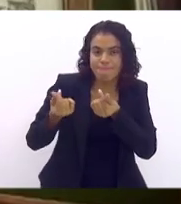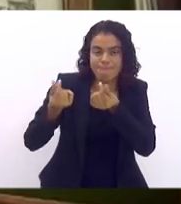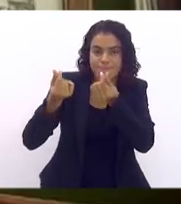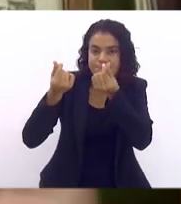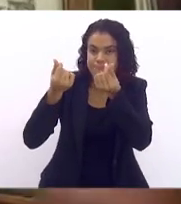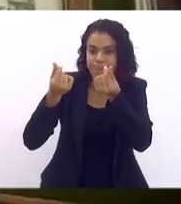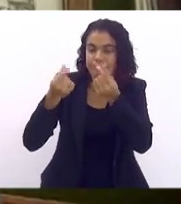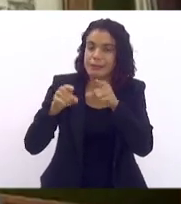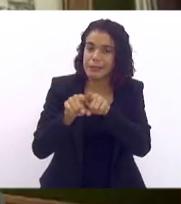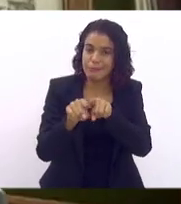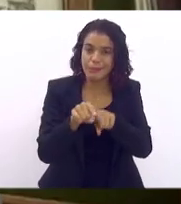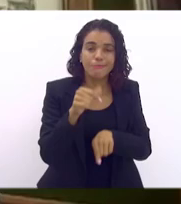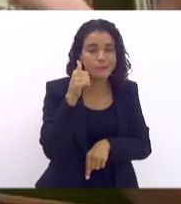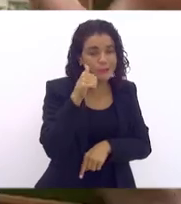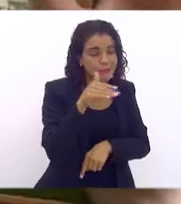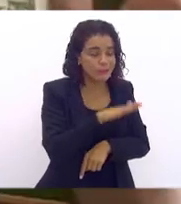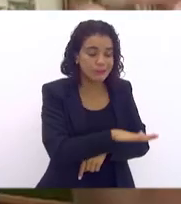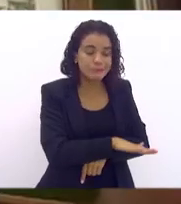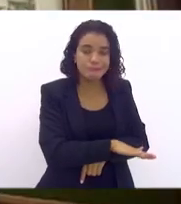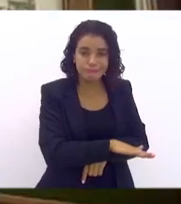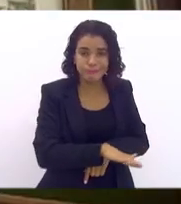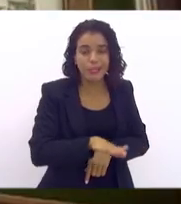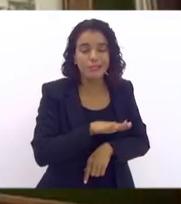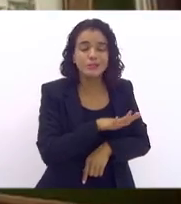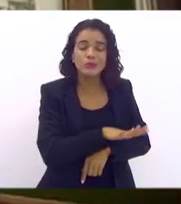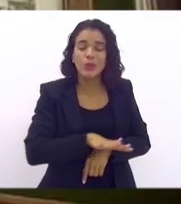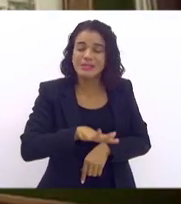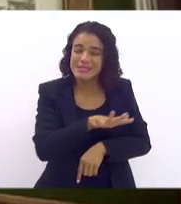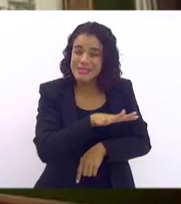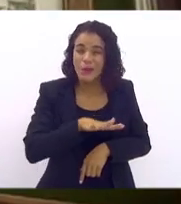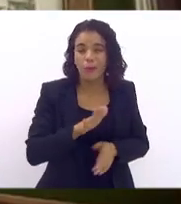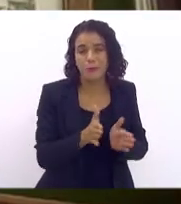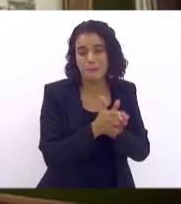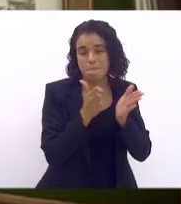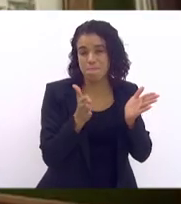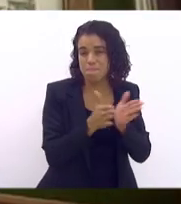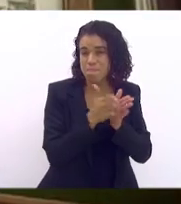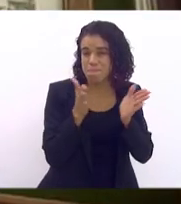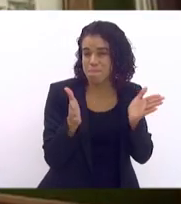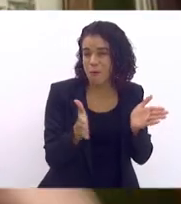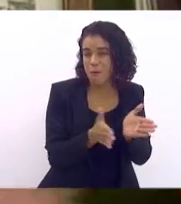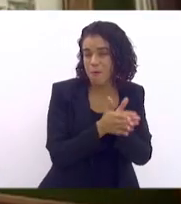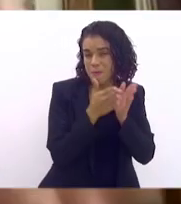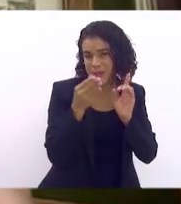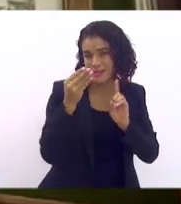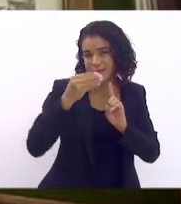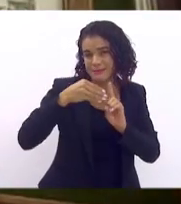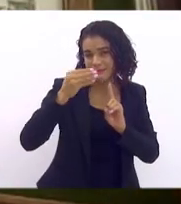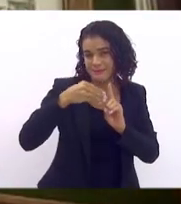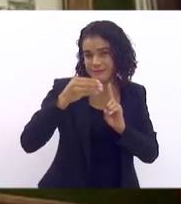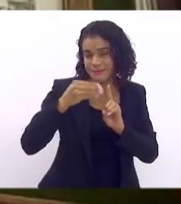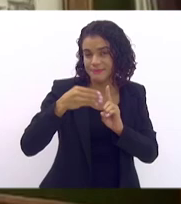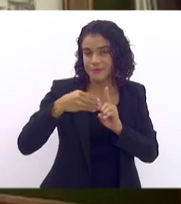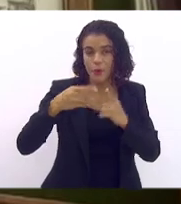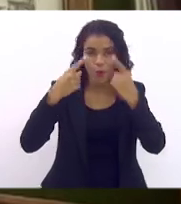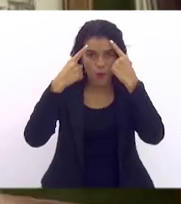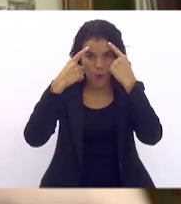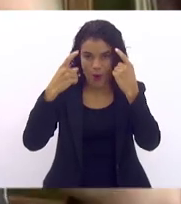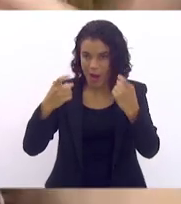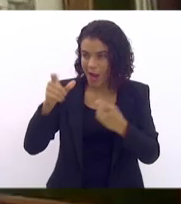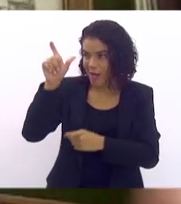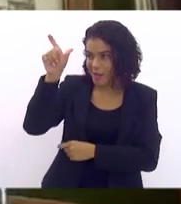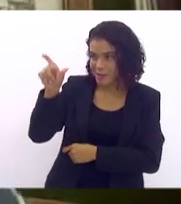como infelizmente também encontramos meninas que estão em situação de extrema vulnerabilidade. Os agressores, a mesma